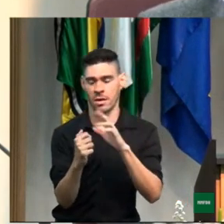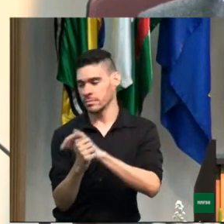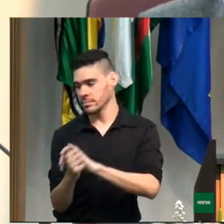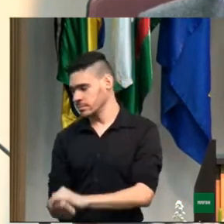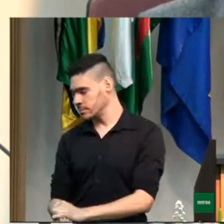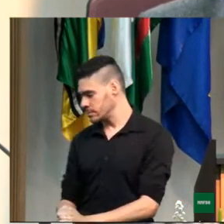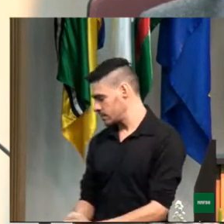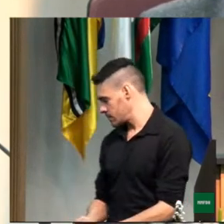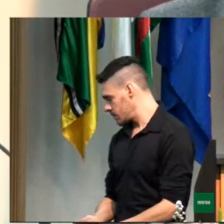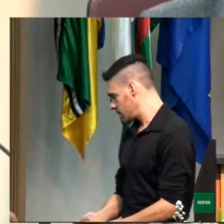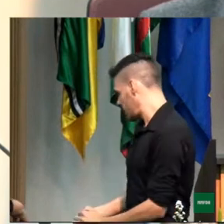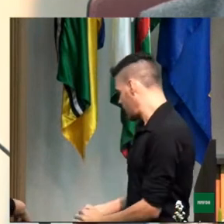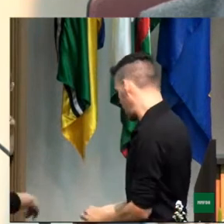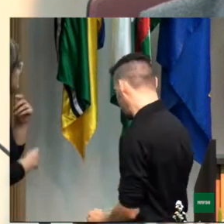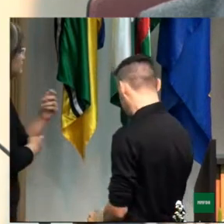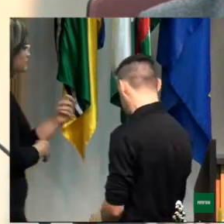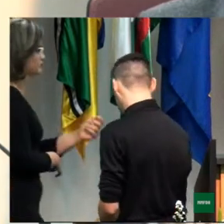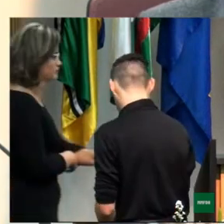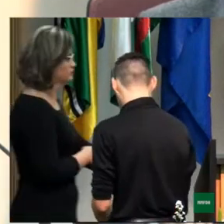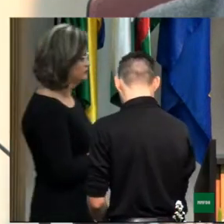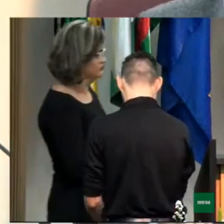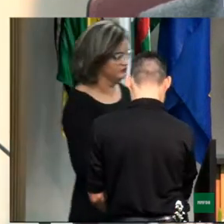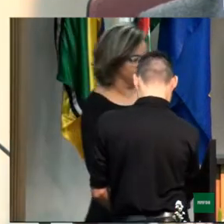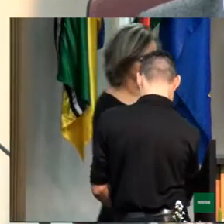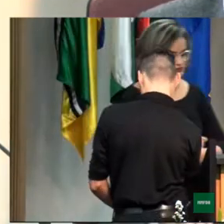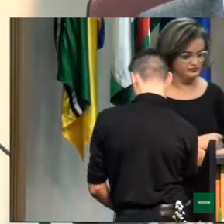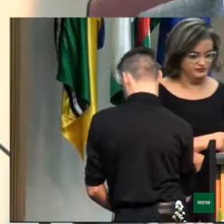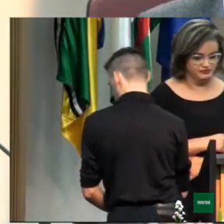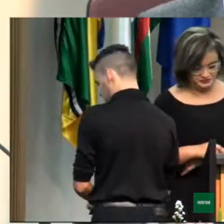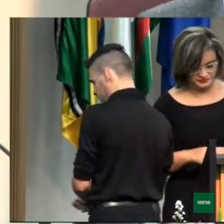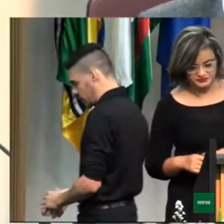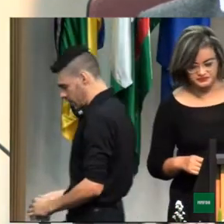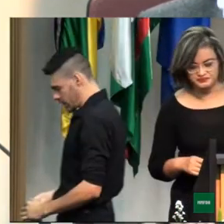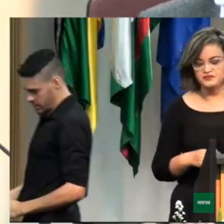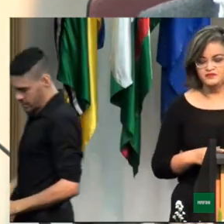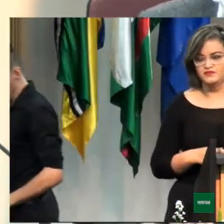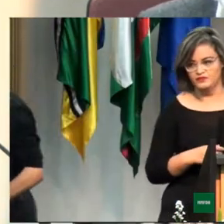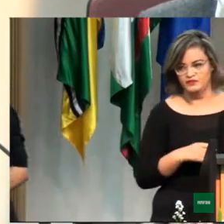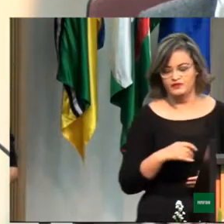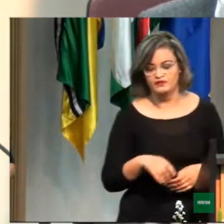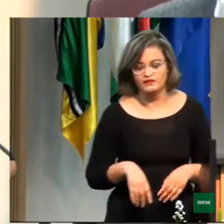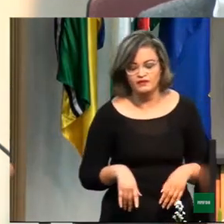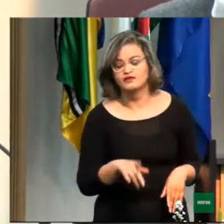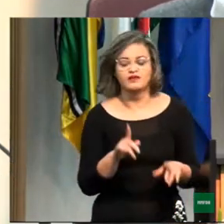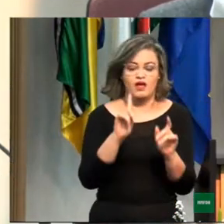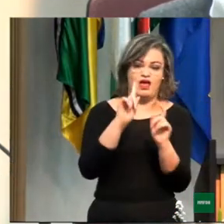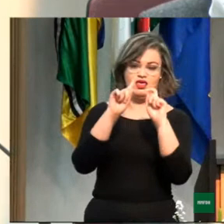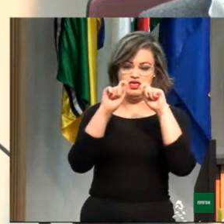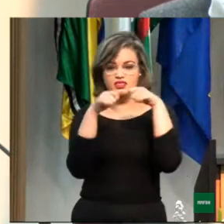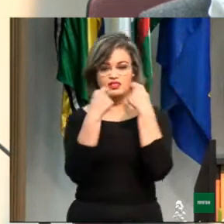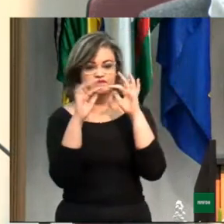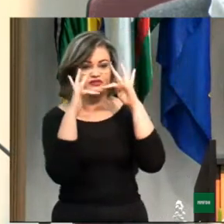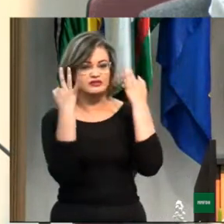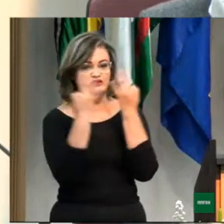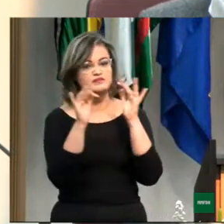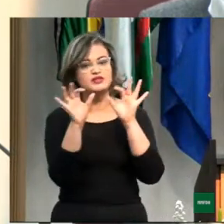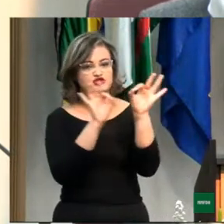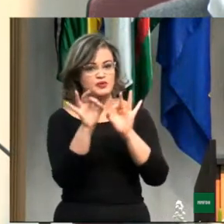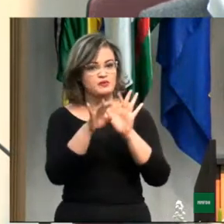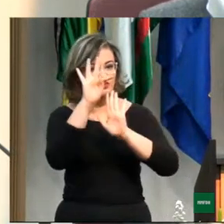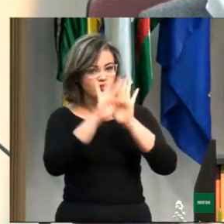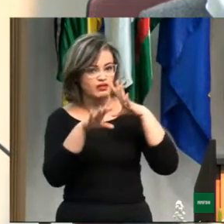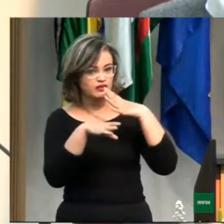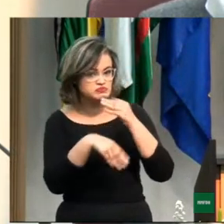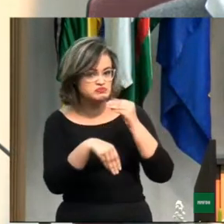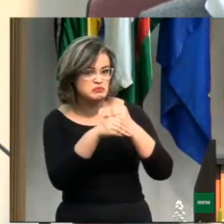Defesa da Vida e da Família já preparou textos, emendas, para fazer ao texto, e nós